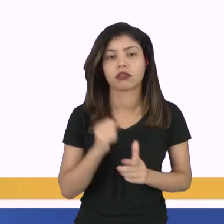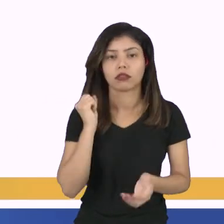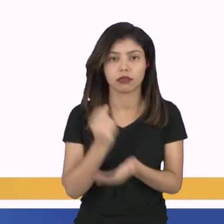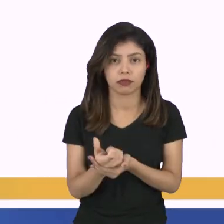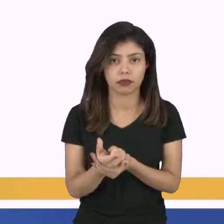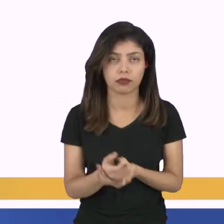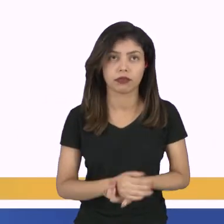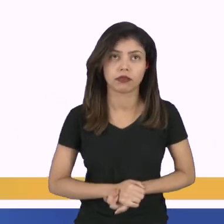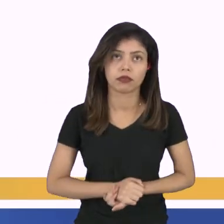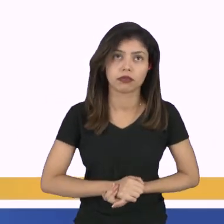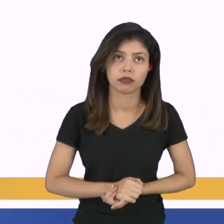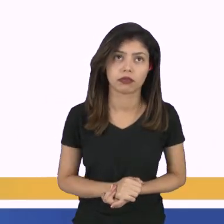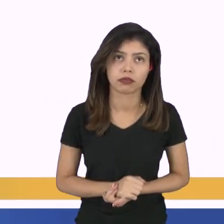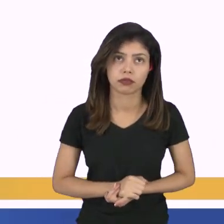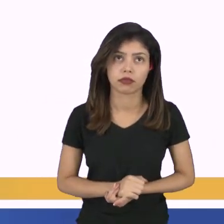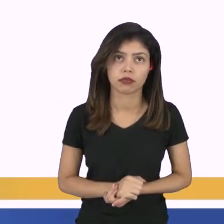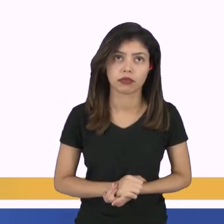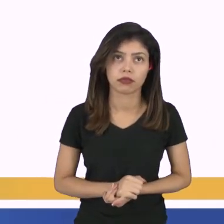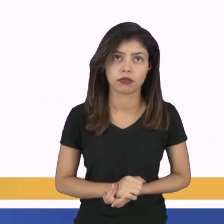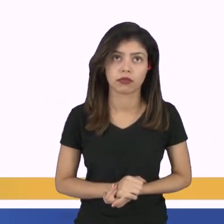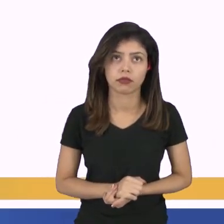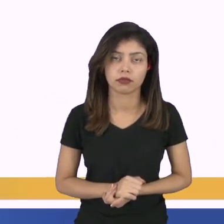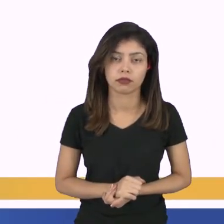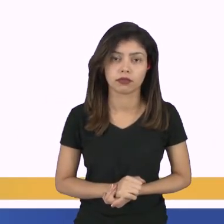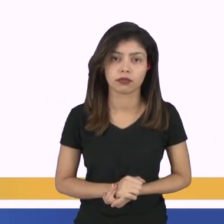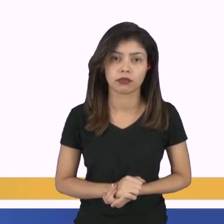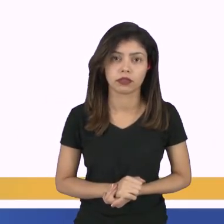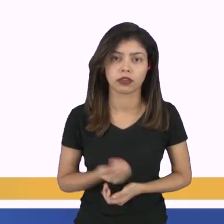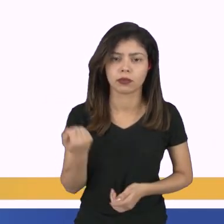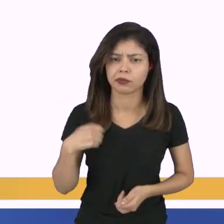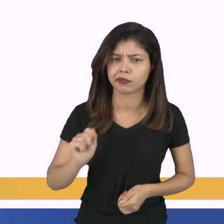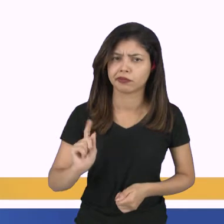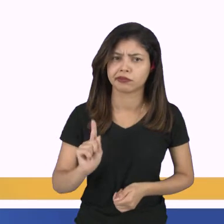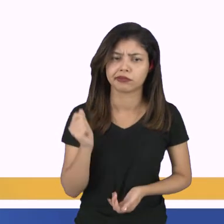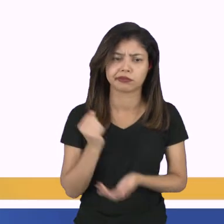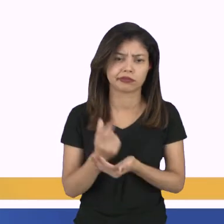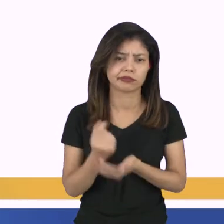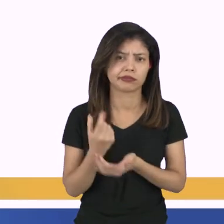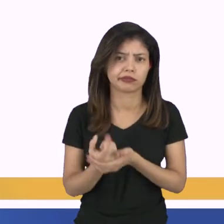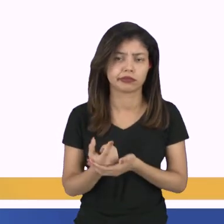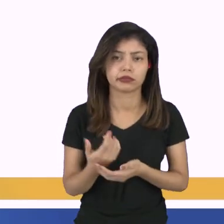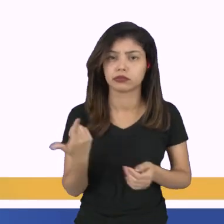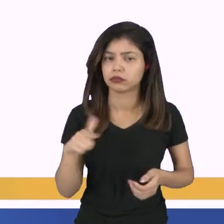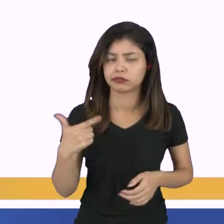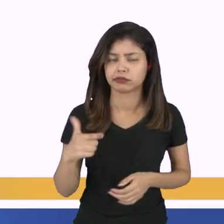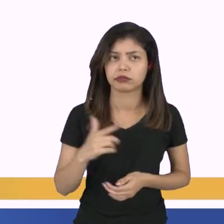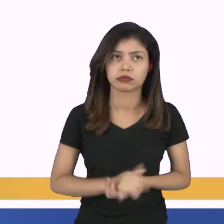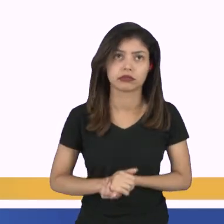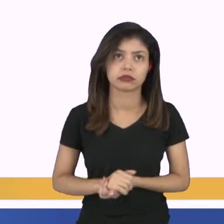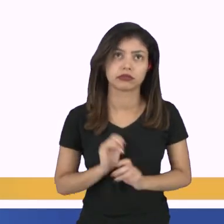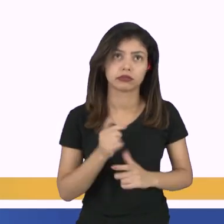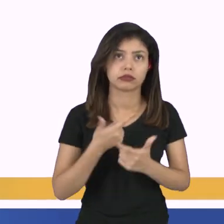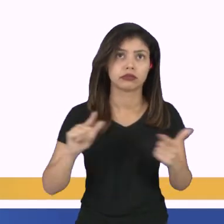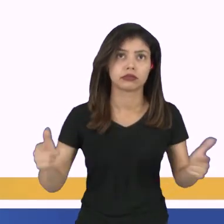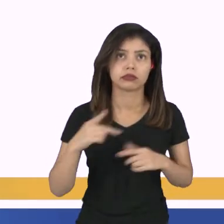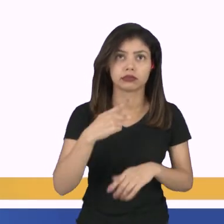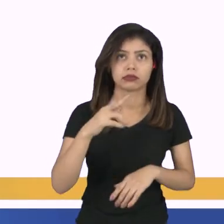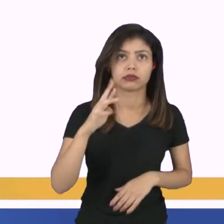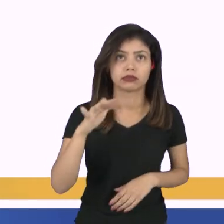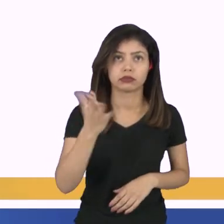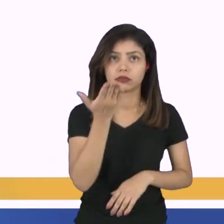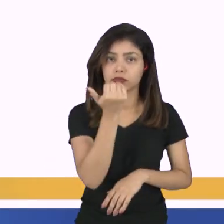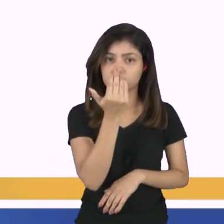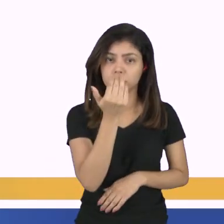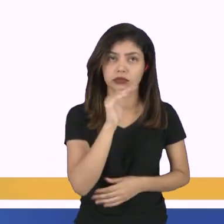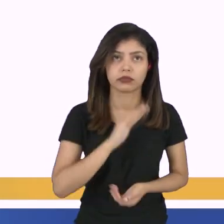vezes mais. Tem um baixo custo, ou seja, a gente não vai gastar quase nada. Tem aumento do potencial nutricional